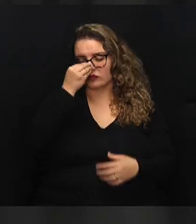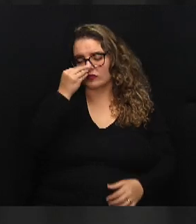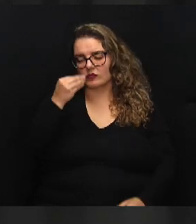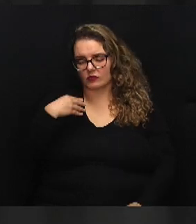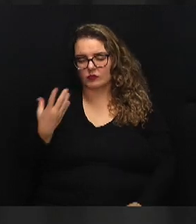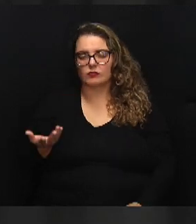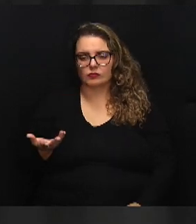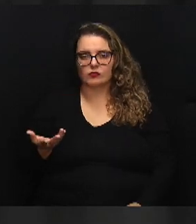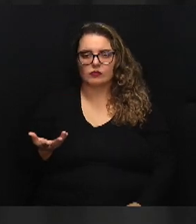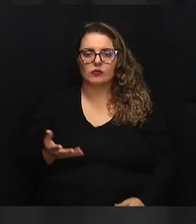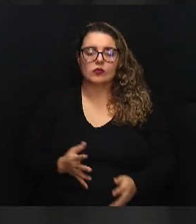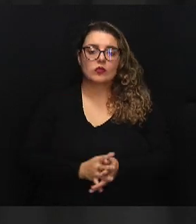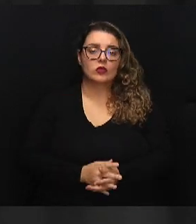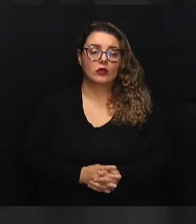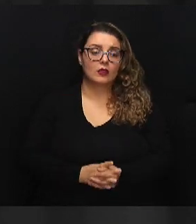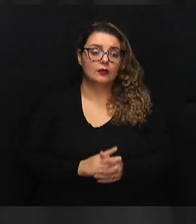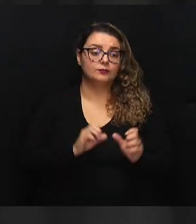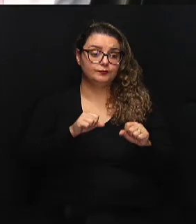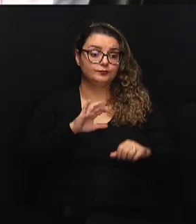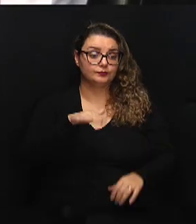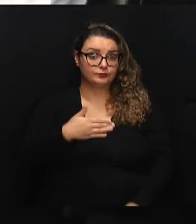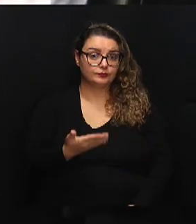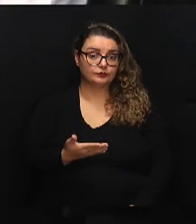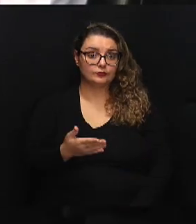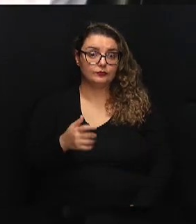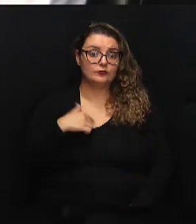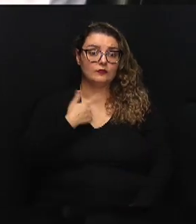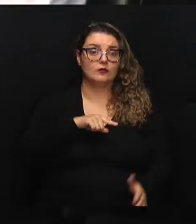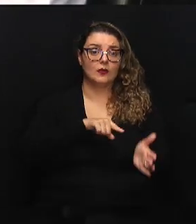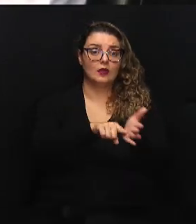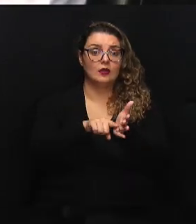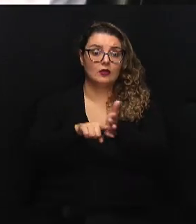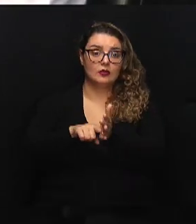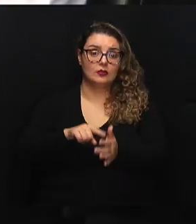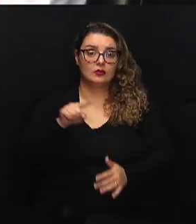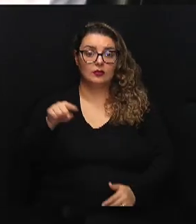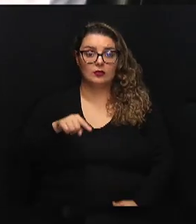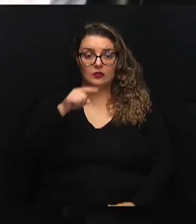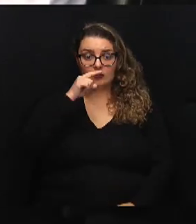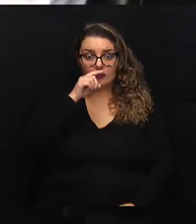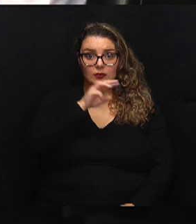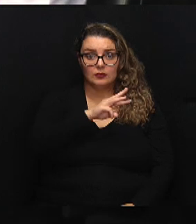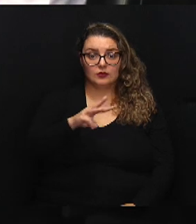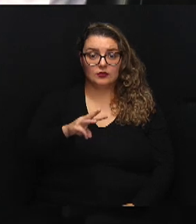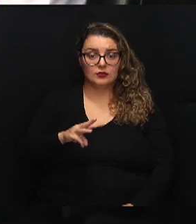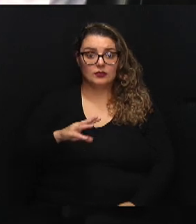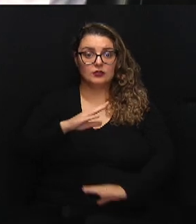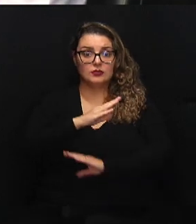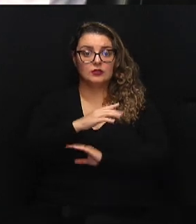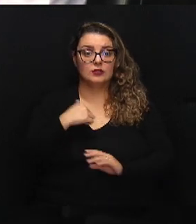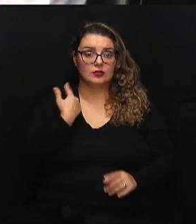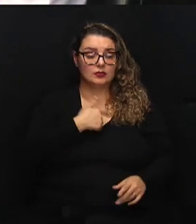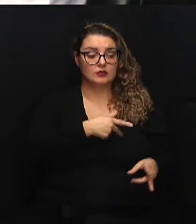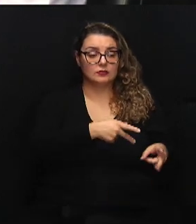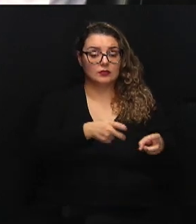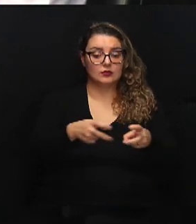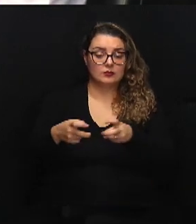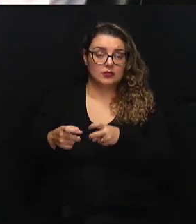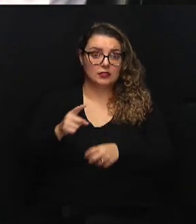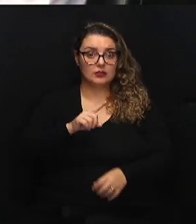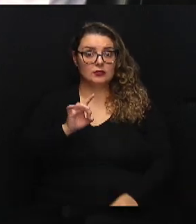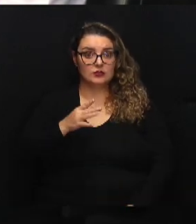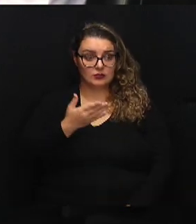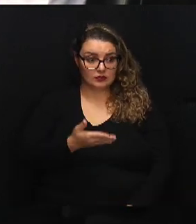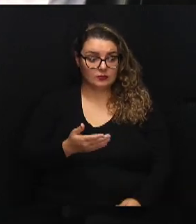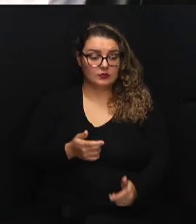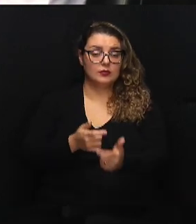dizer assim. Sim. Quando, inclusive, a gente faz uma pesquisa, Zé, lá no site da Câmara, a gente percebe que não só você, mas